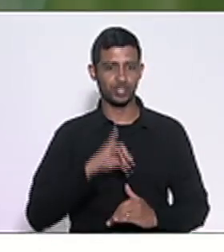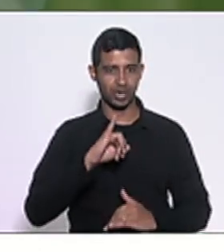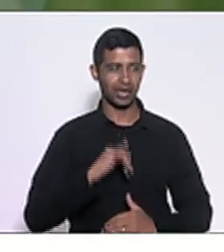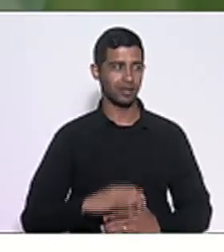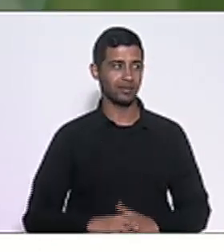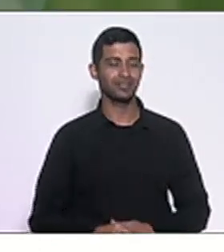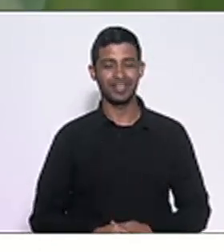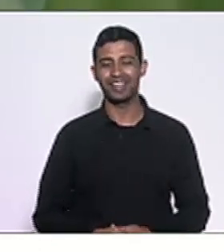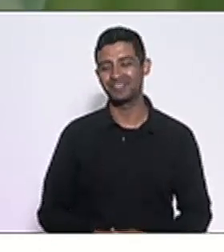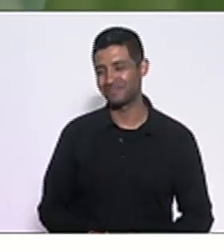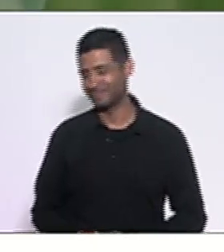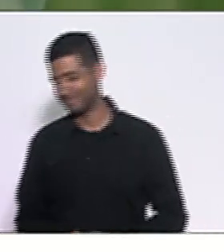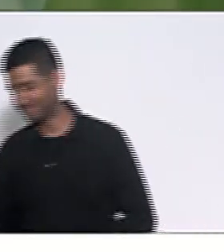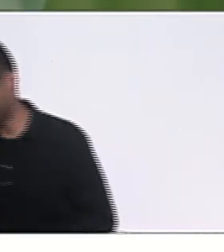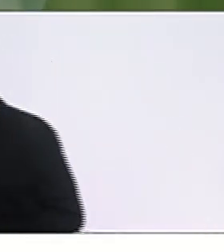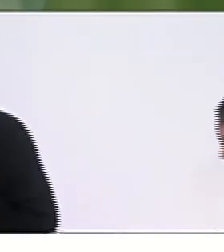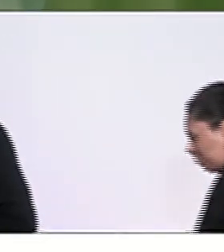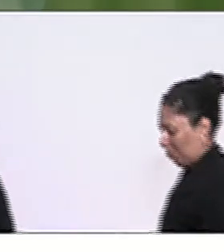maneira geral,